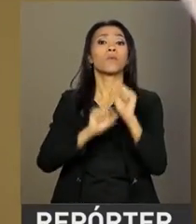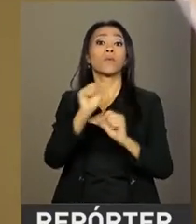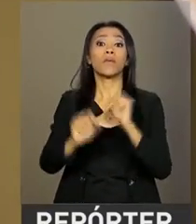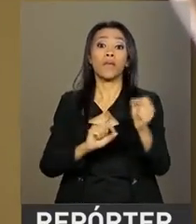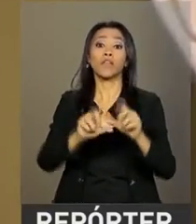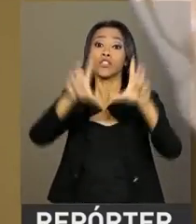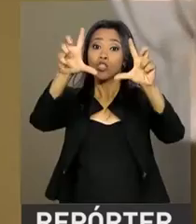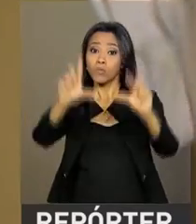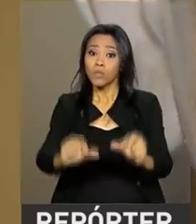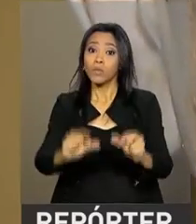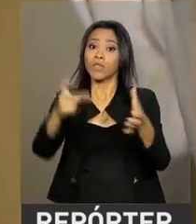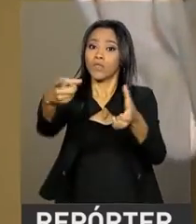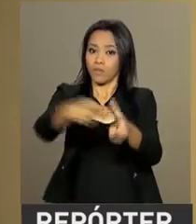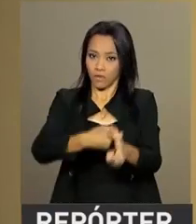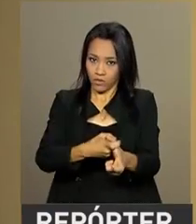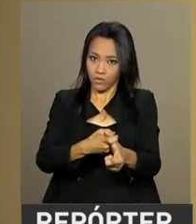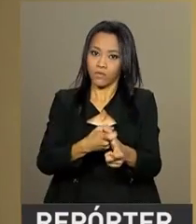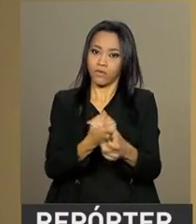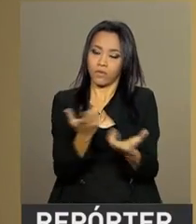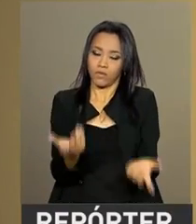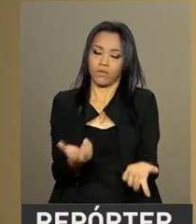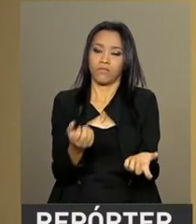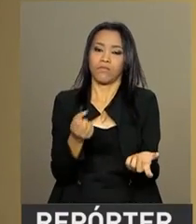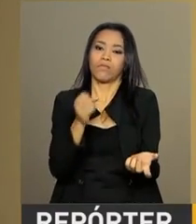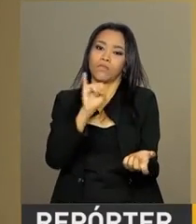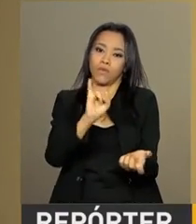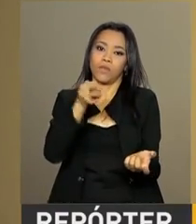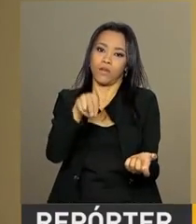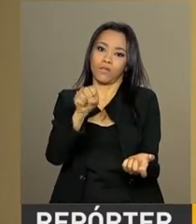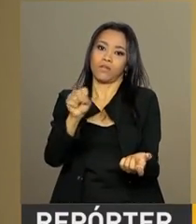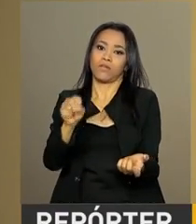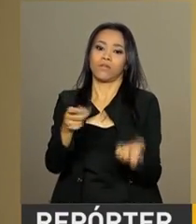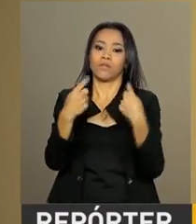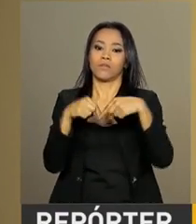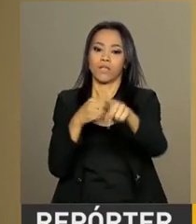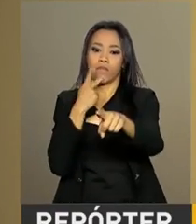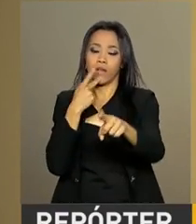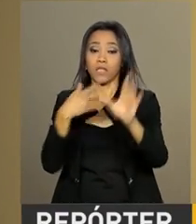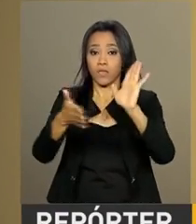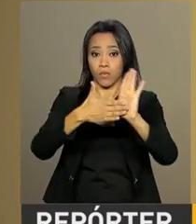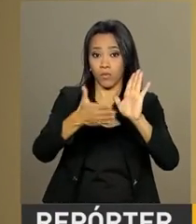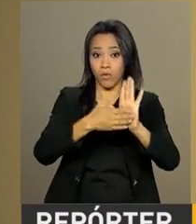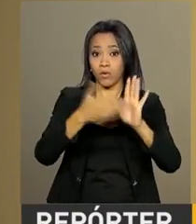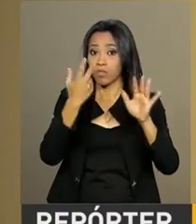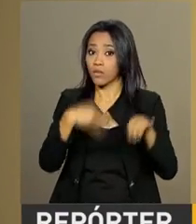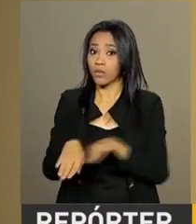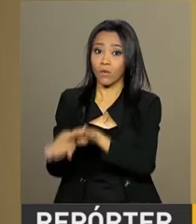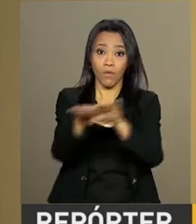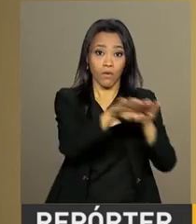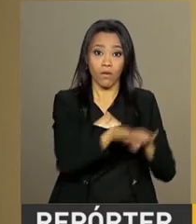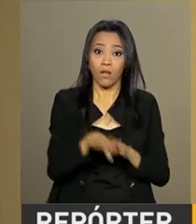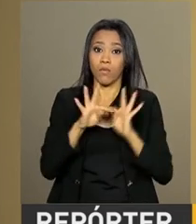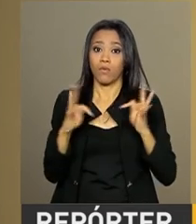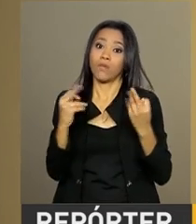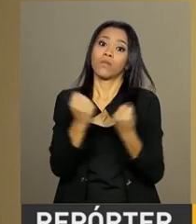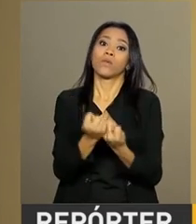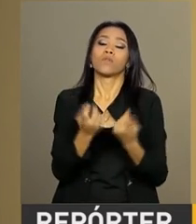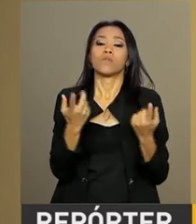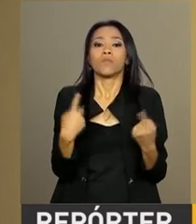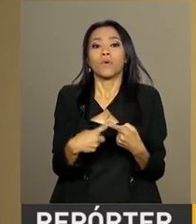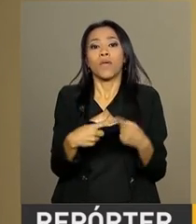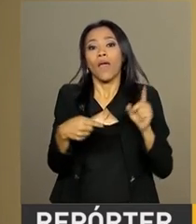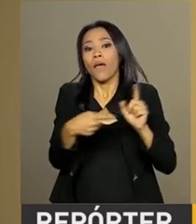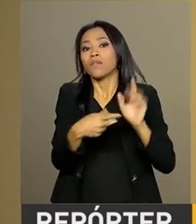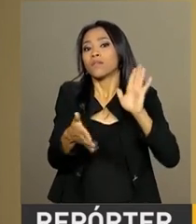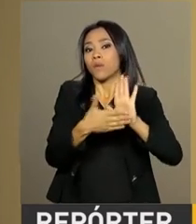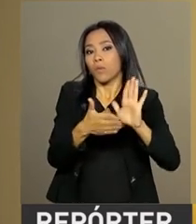nas contas do sistema. Essa PEC iguala para todos, e isso é muito importante. Além disso, a PEC